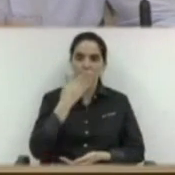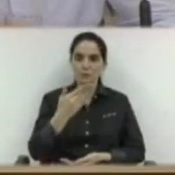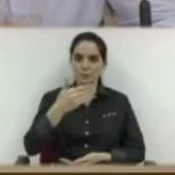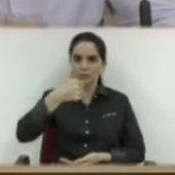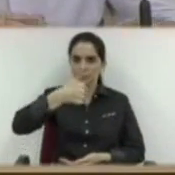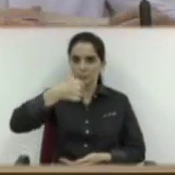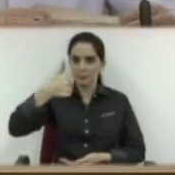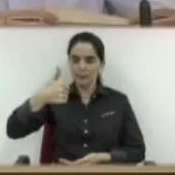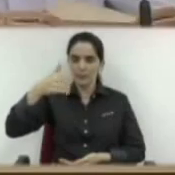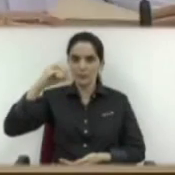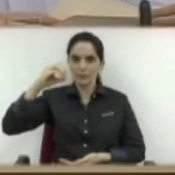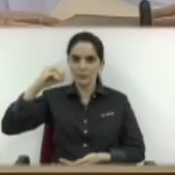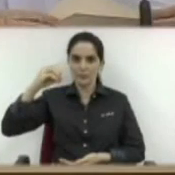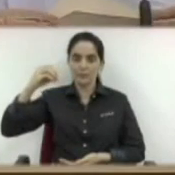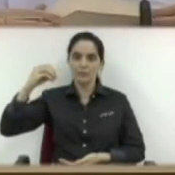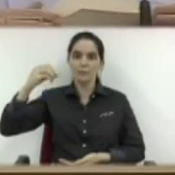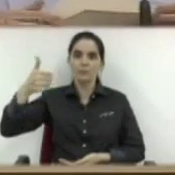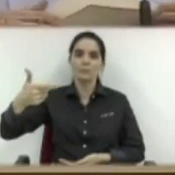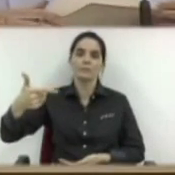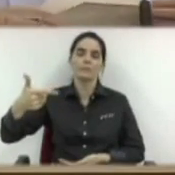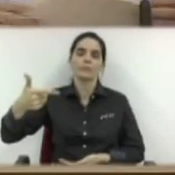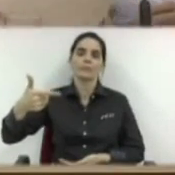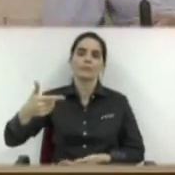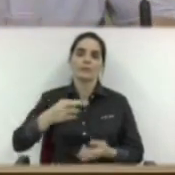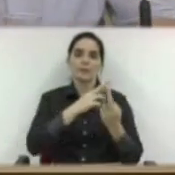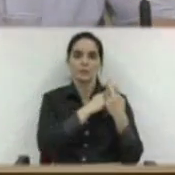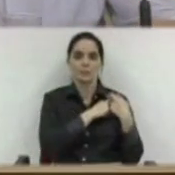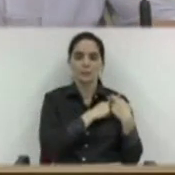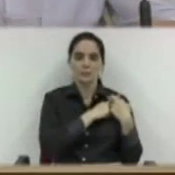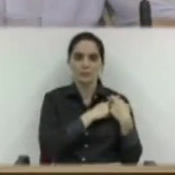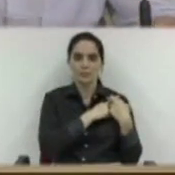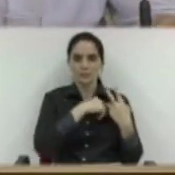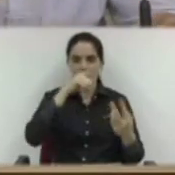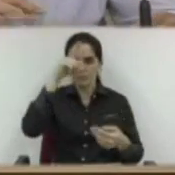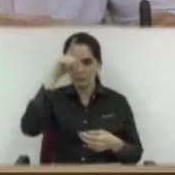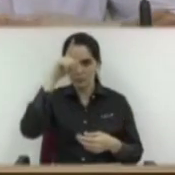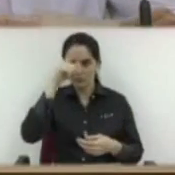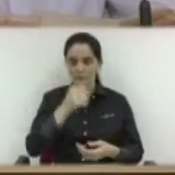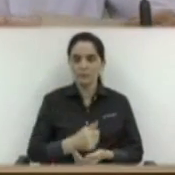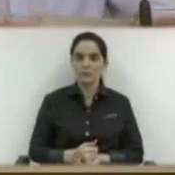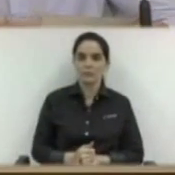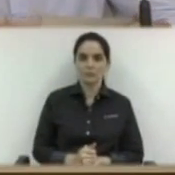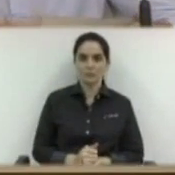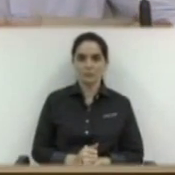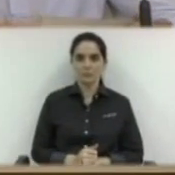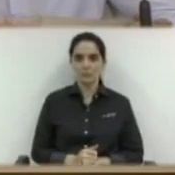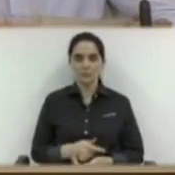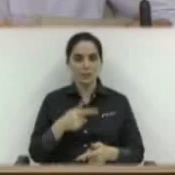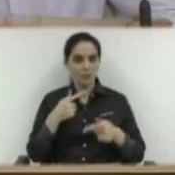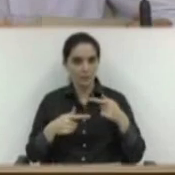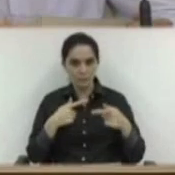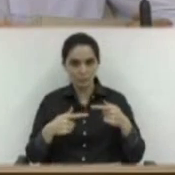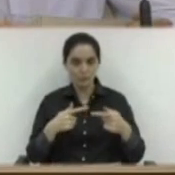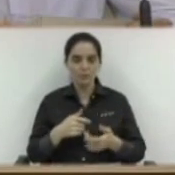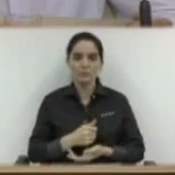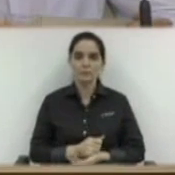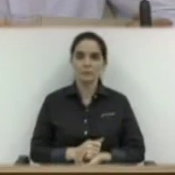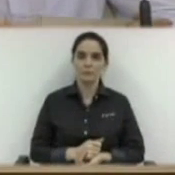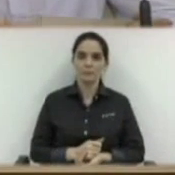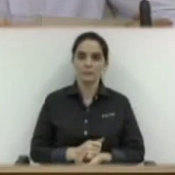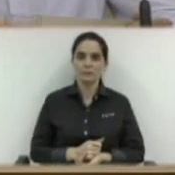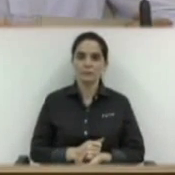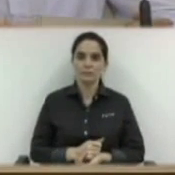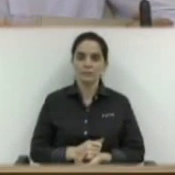Requerimento 1102, autor, vereador Sidney Pascotto. O requerimento número 1102 está em